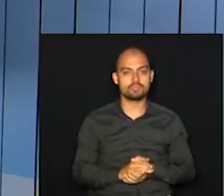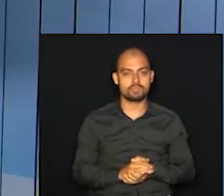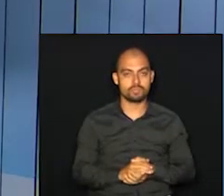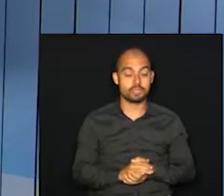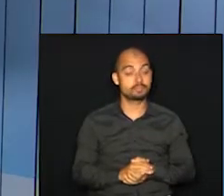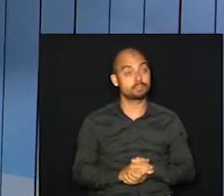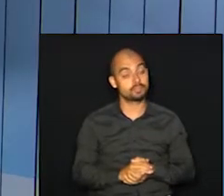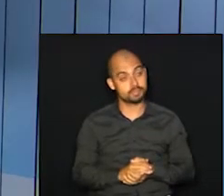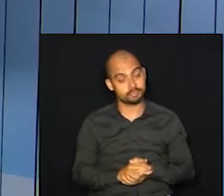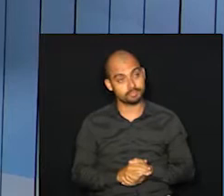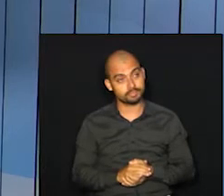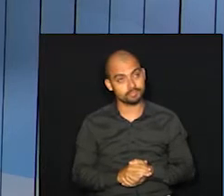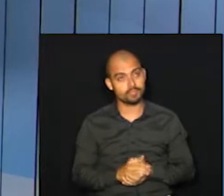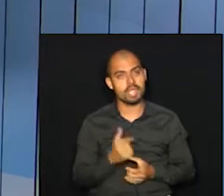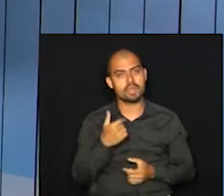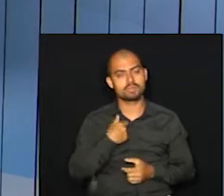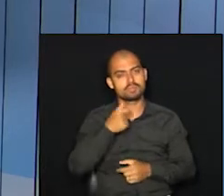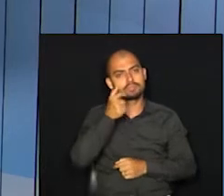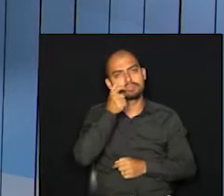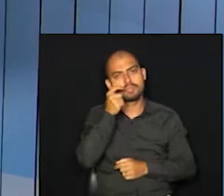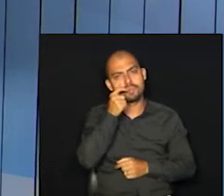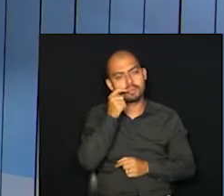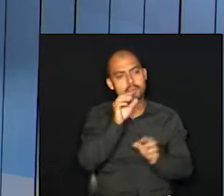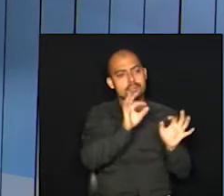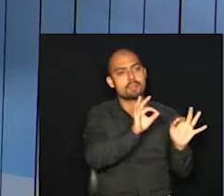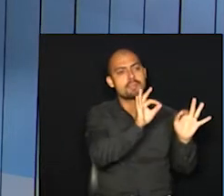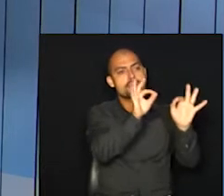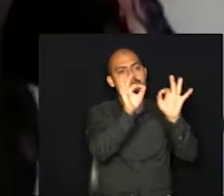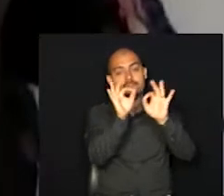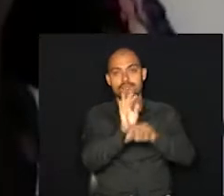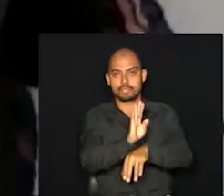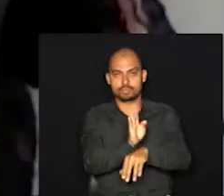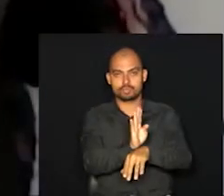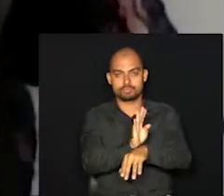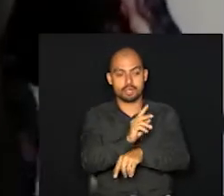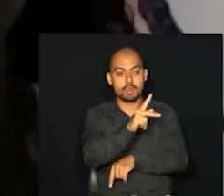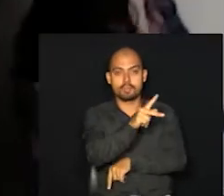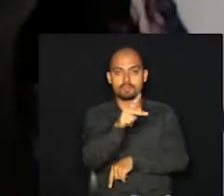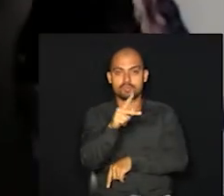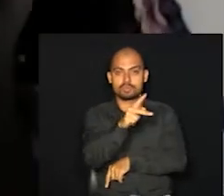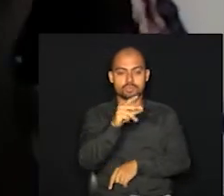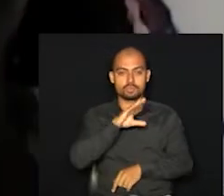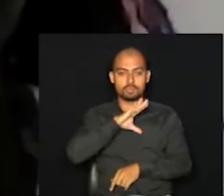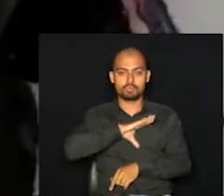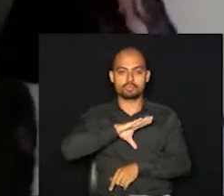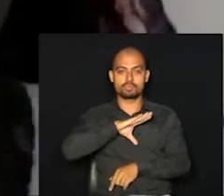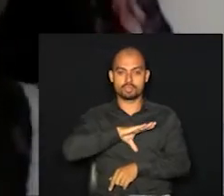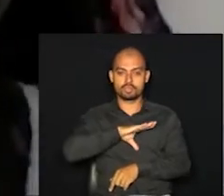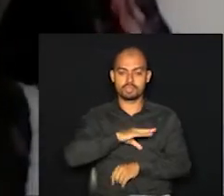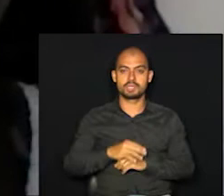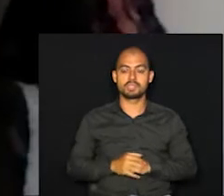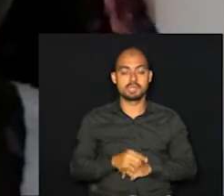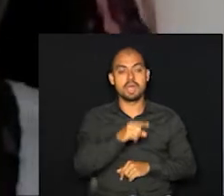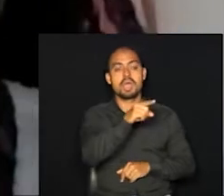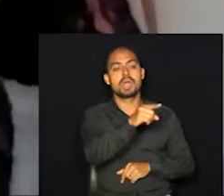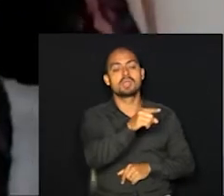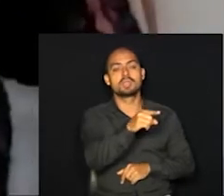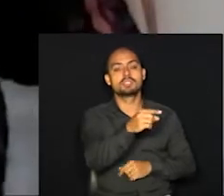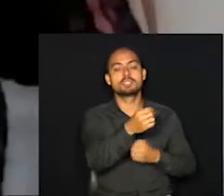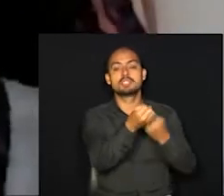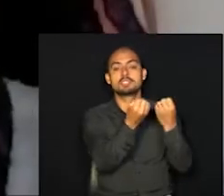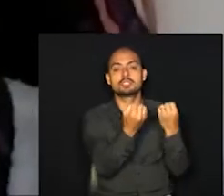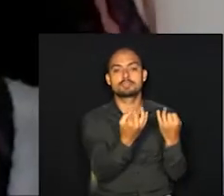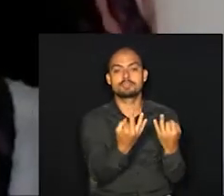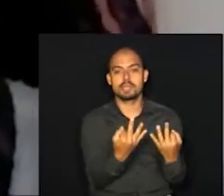Eu até estava assistindo recentemente uns vídeos aí de uma professora de português de uma escola que ela ensina desde o